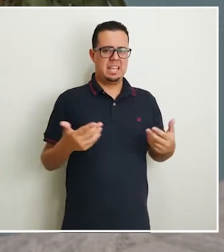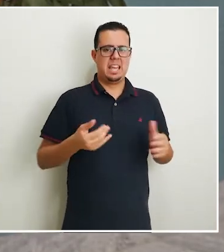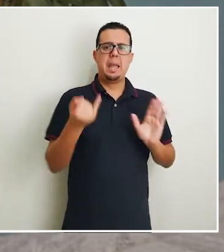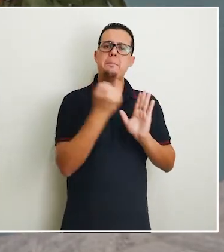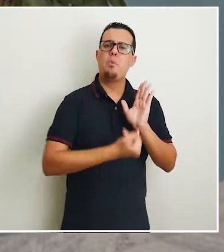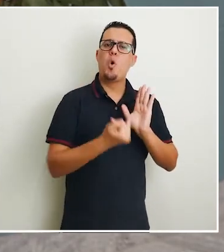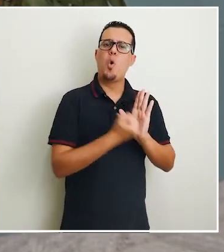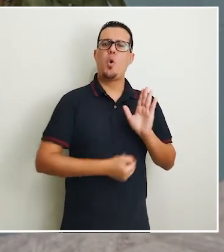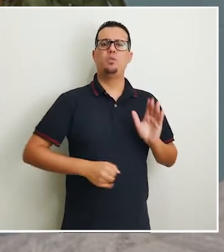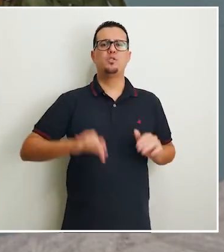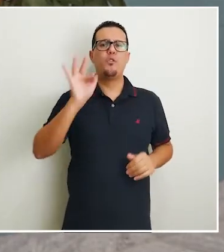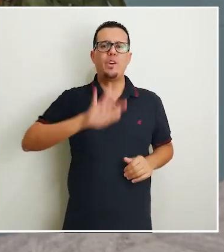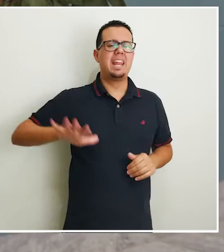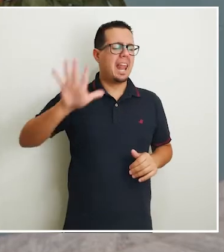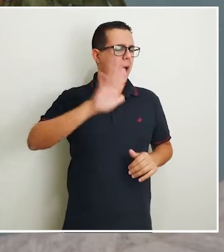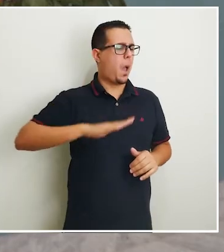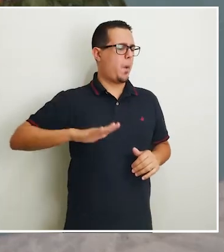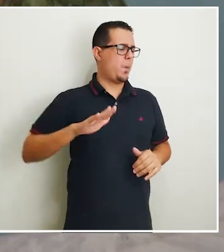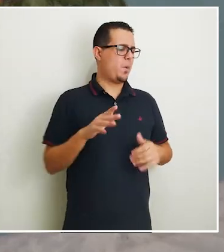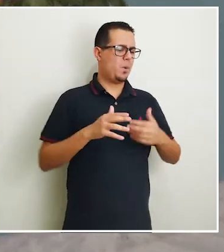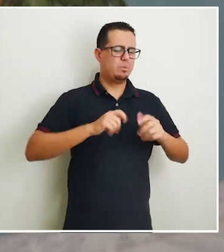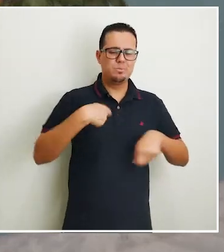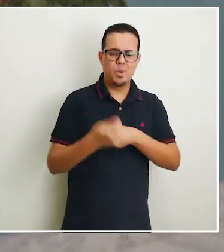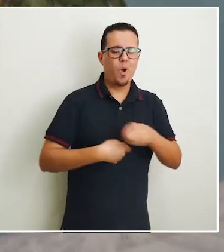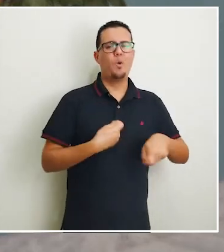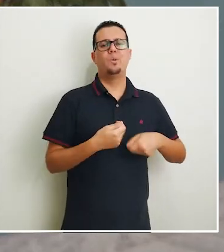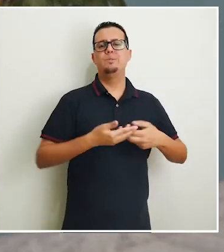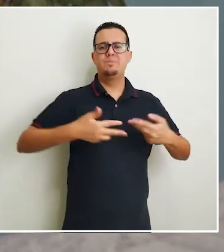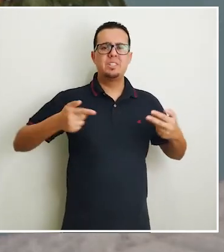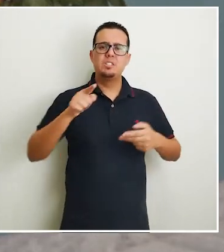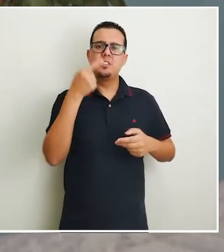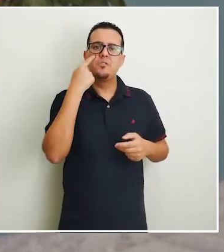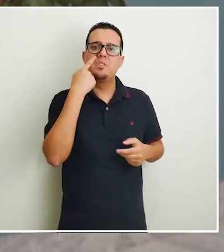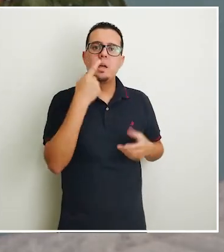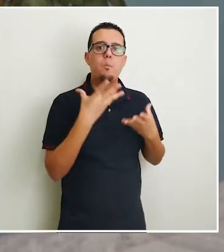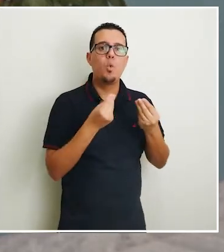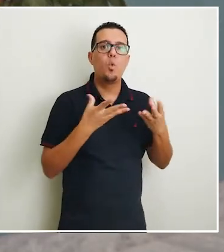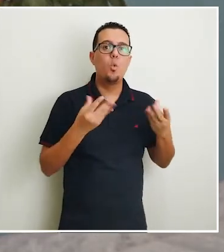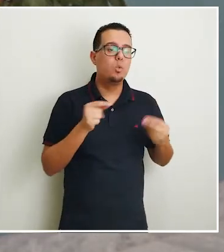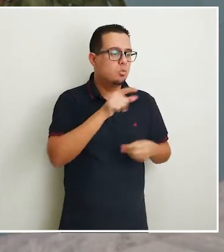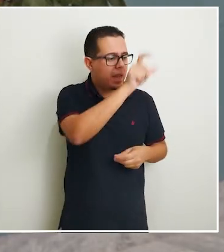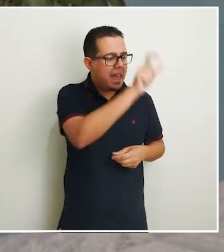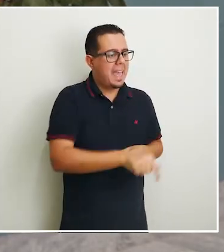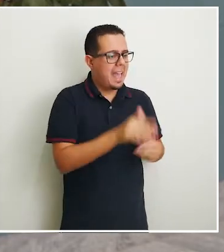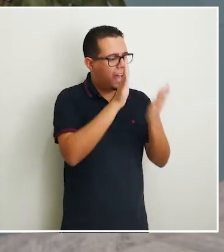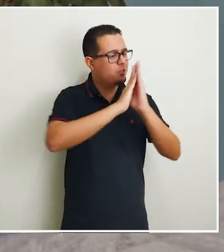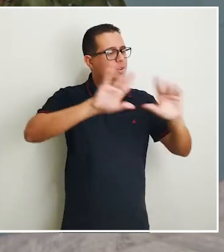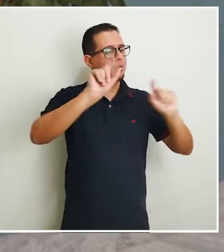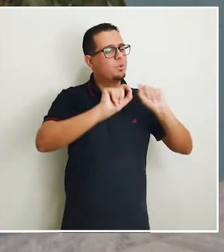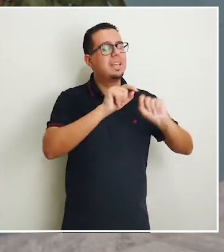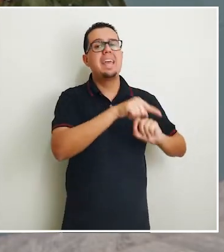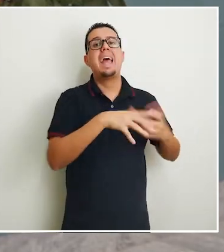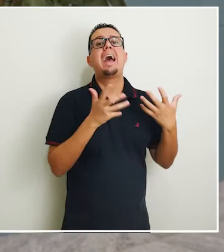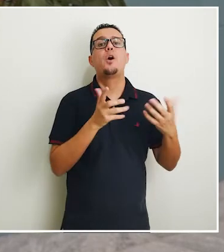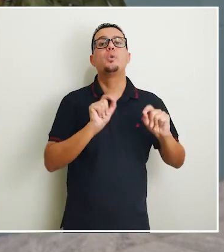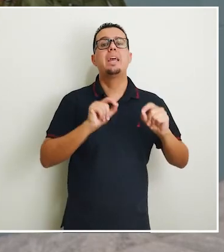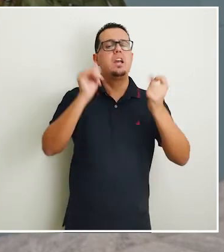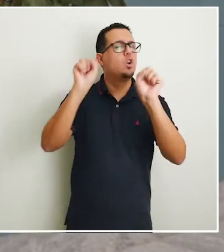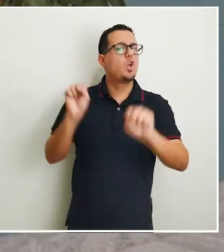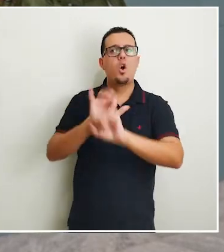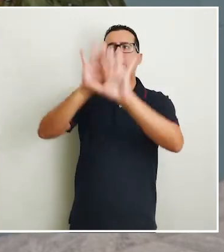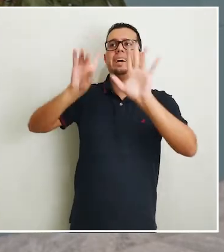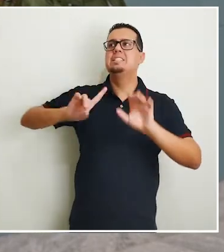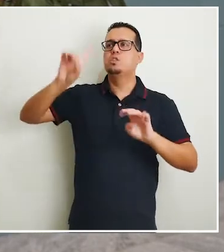renda, a Receita Federal e tudo mais, e você vai ver uma busca constante por glorificar a Deus em todas as coisas.